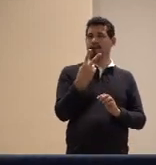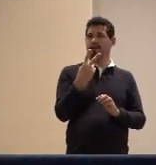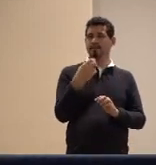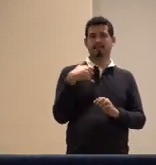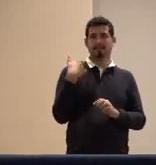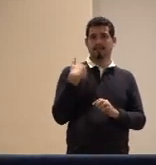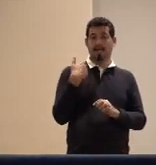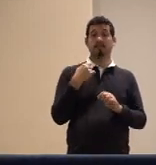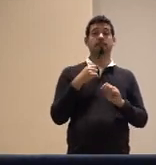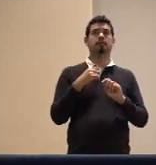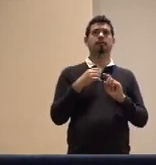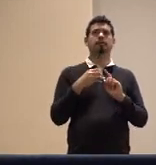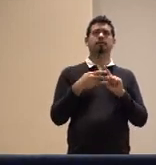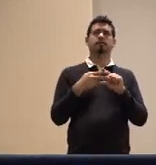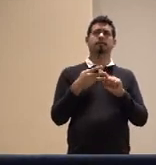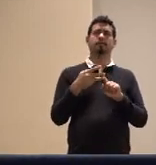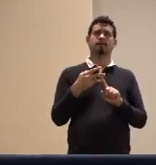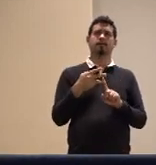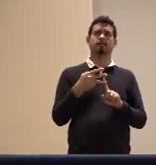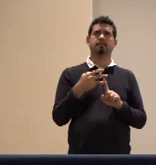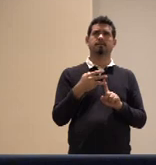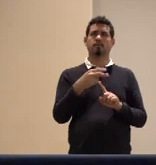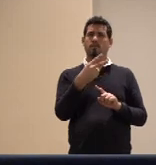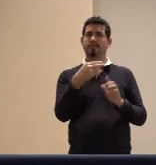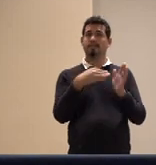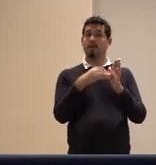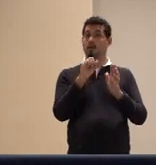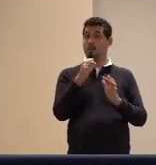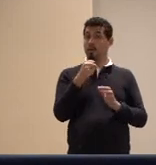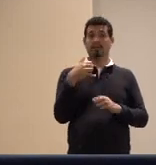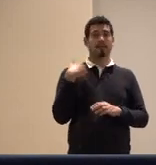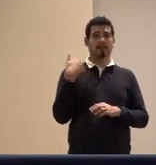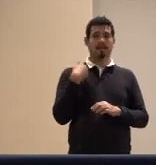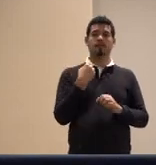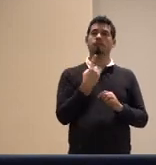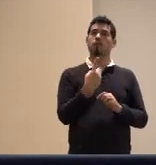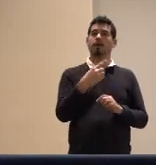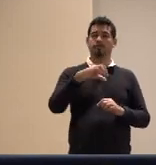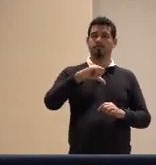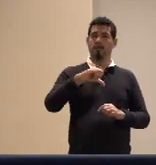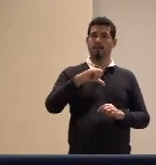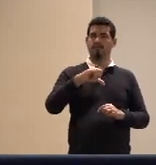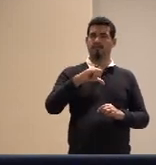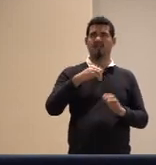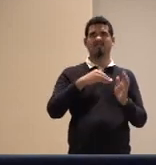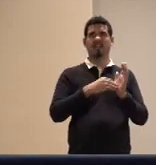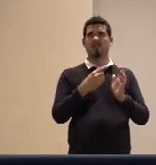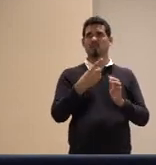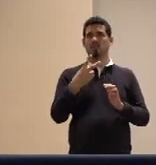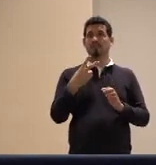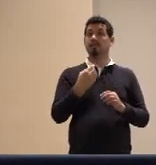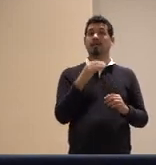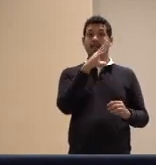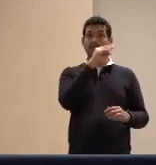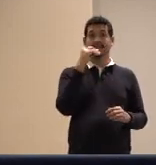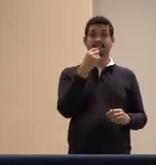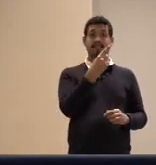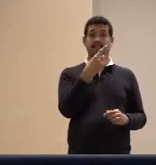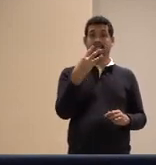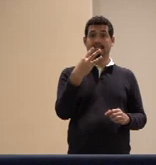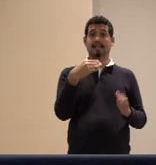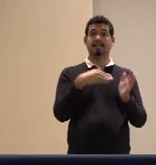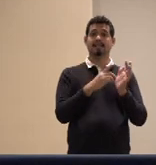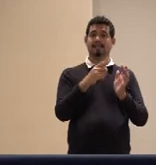de 2 a 8 anos. 1 de 9 a 12. E adolescentes de 13 a 17, a gente está com